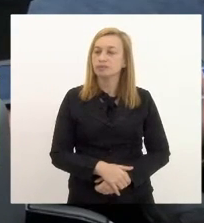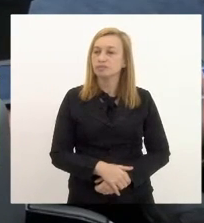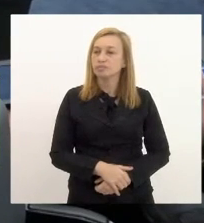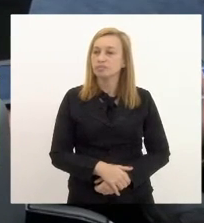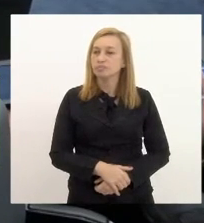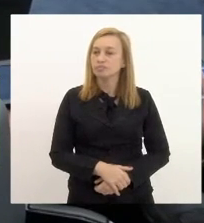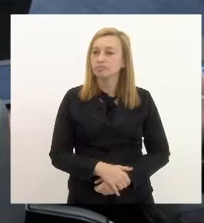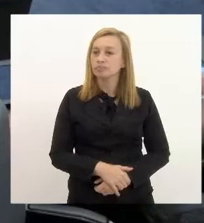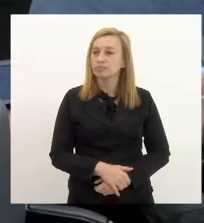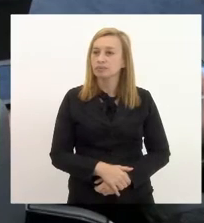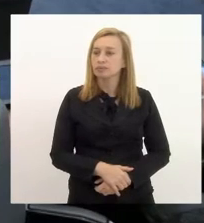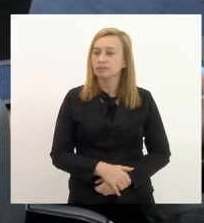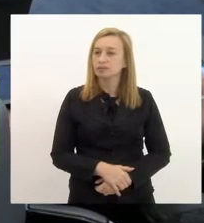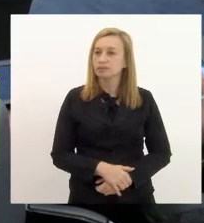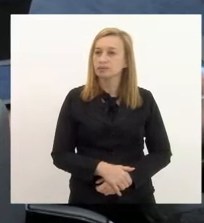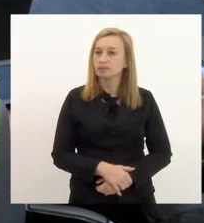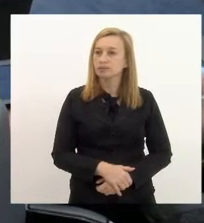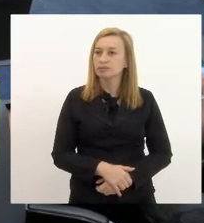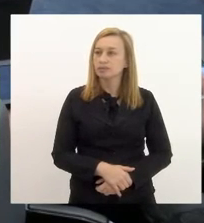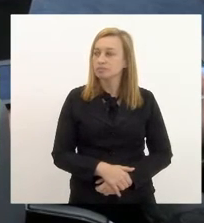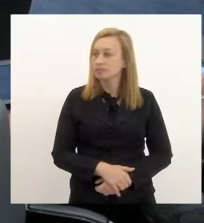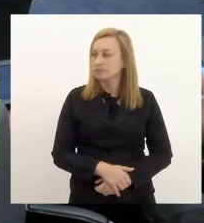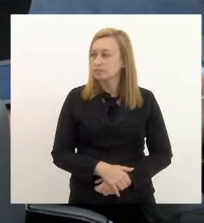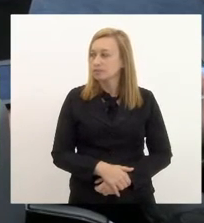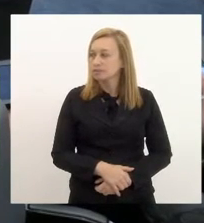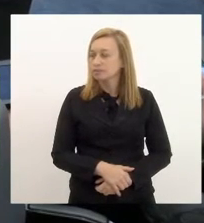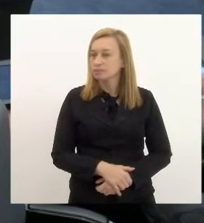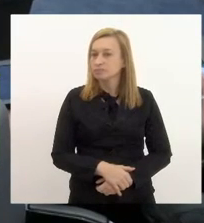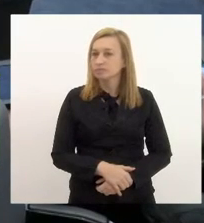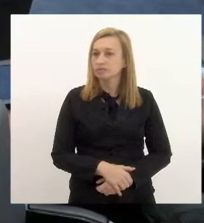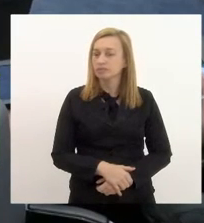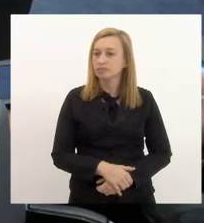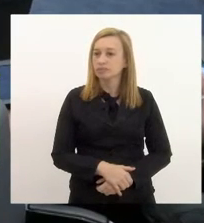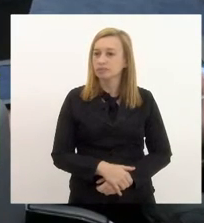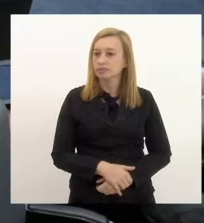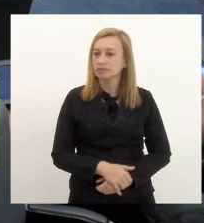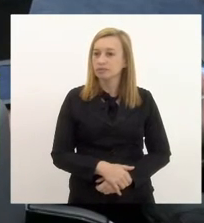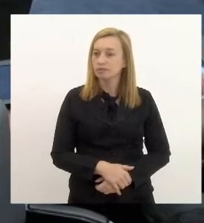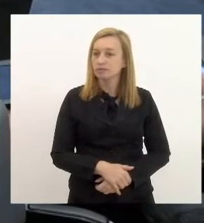Ah e não fiz algumas anotações aqui